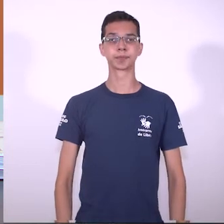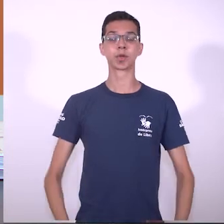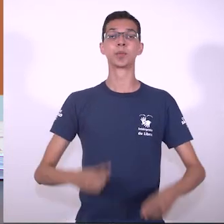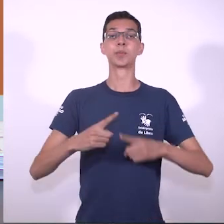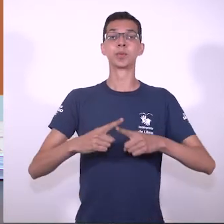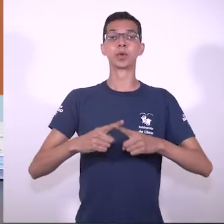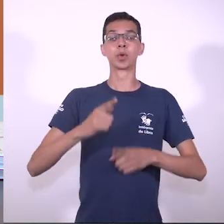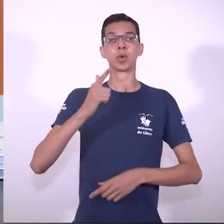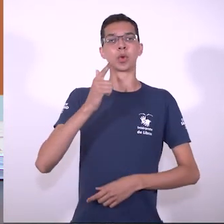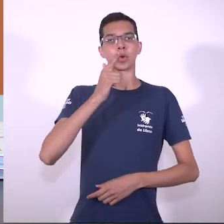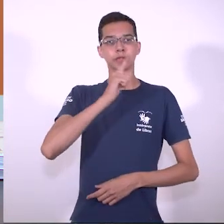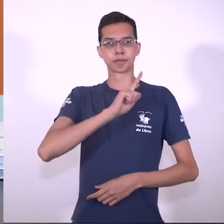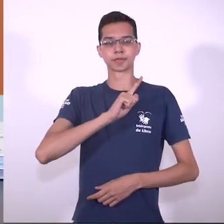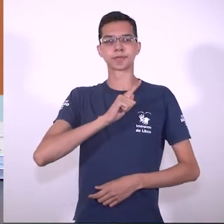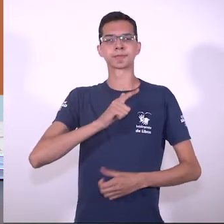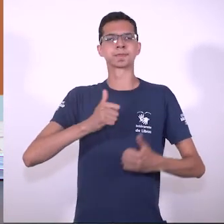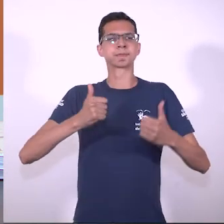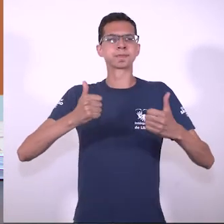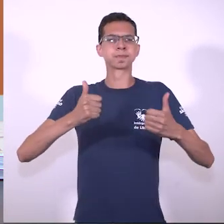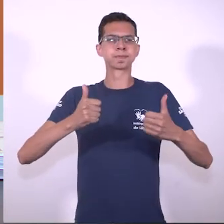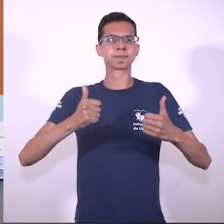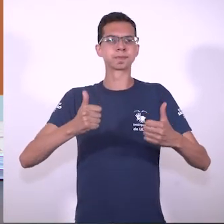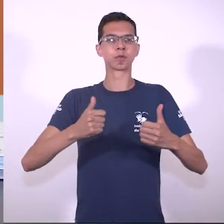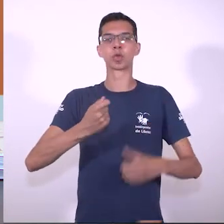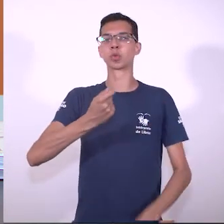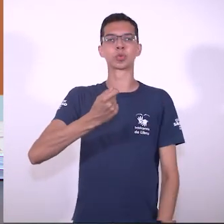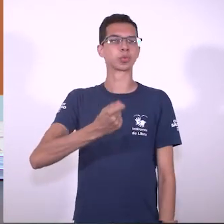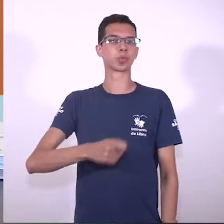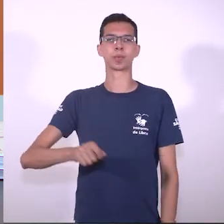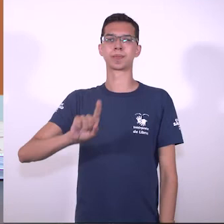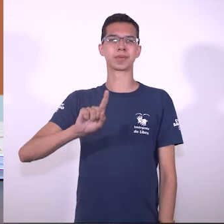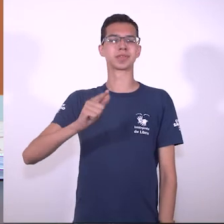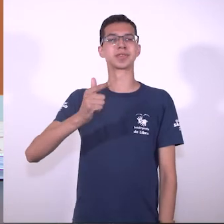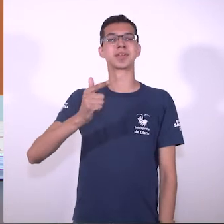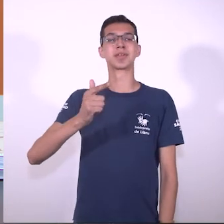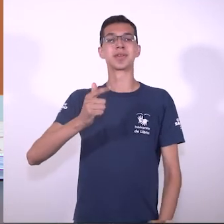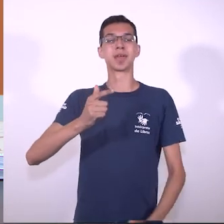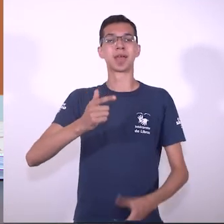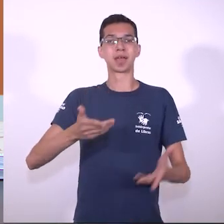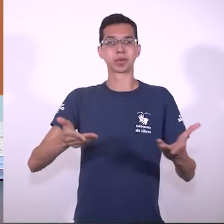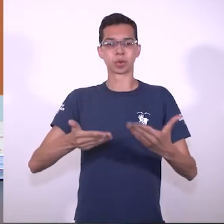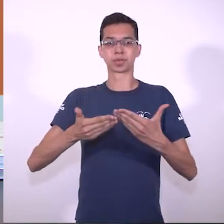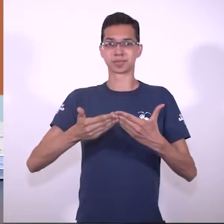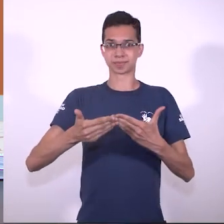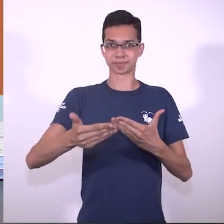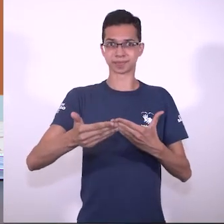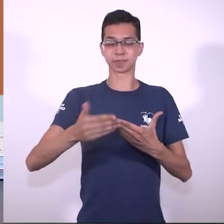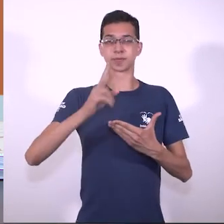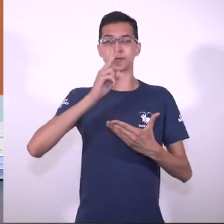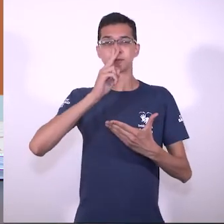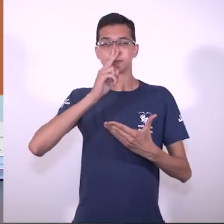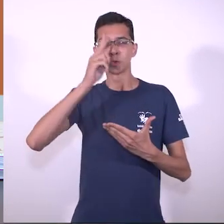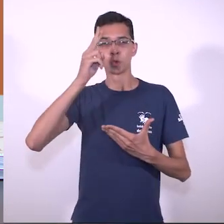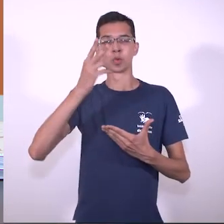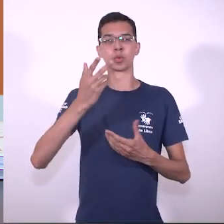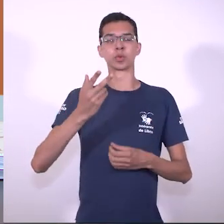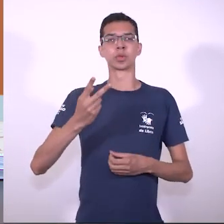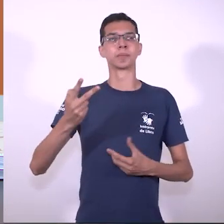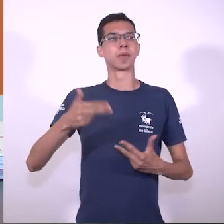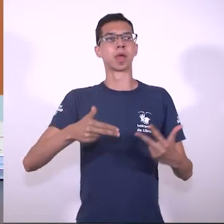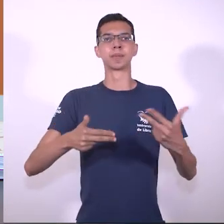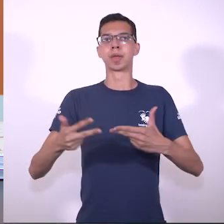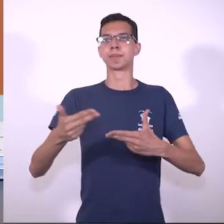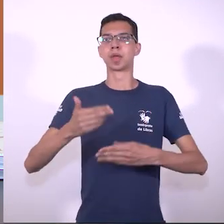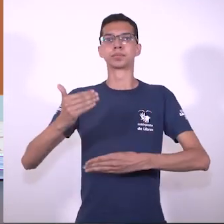com esse resultado, não ter que tomar medidas ainda mais restritivas. Acho que com a compreensão, o trabalho coletivo sendo